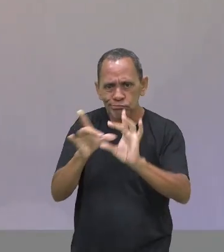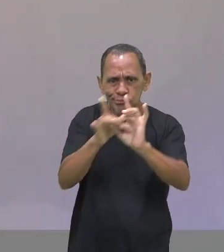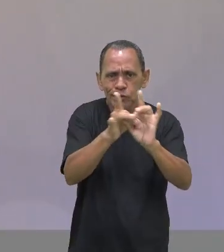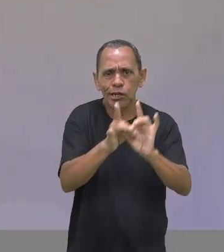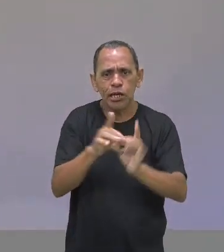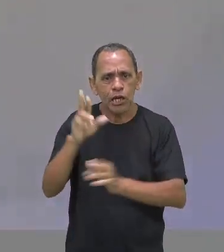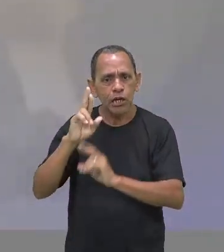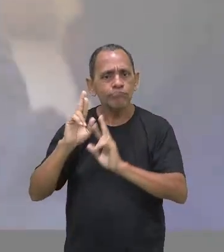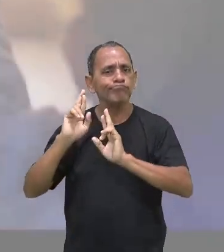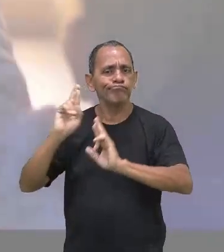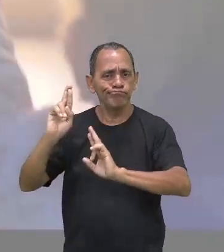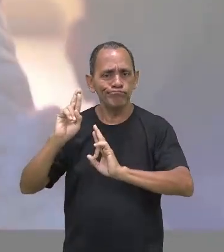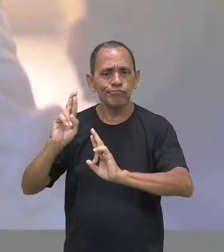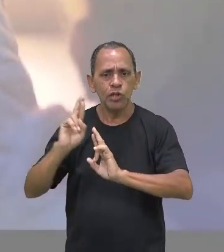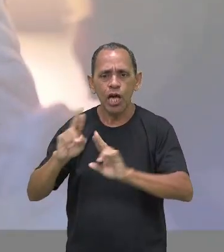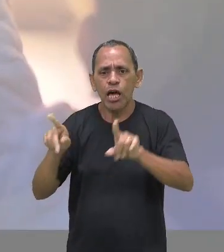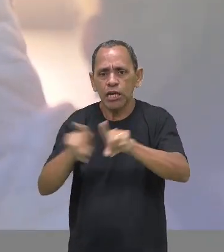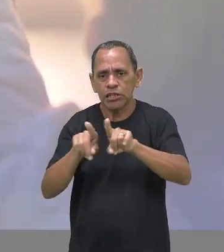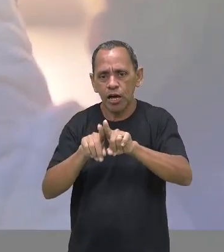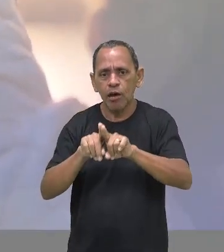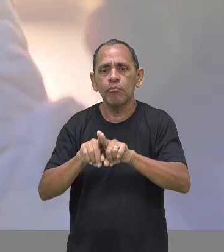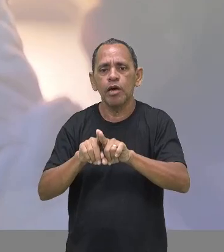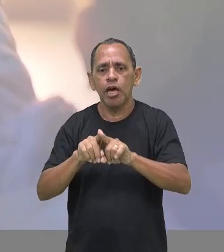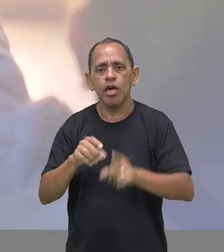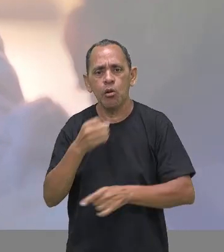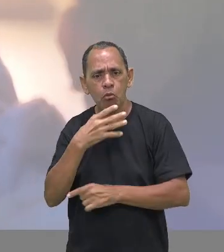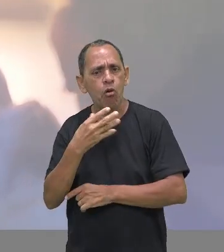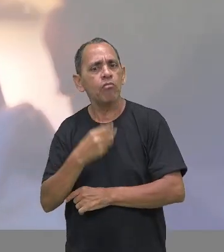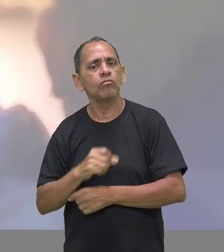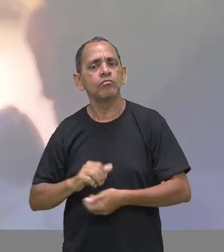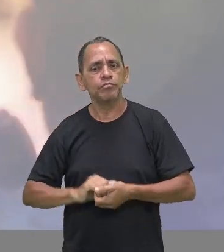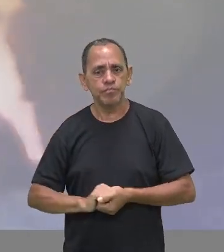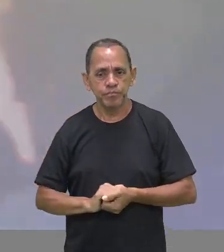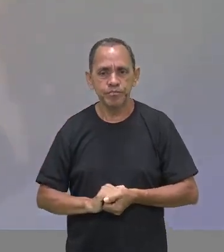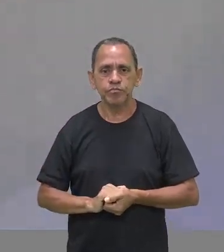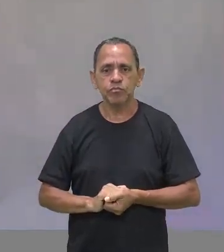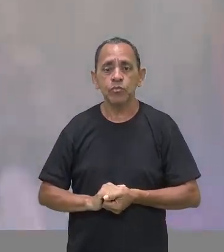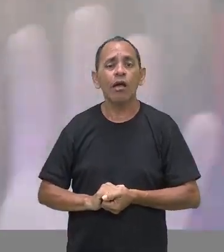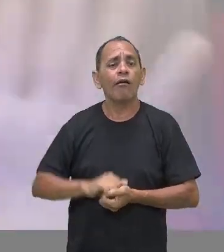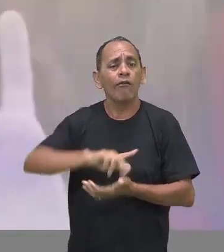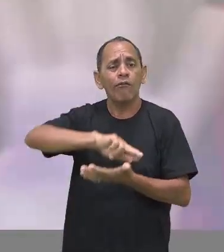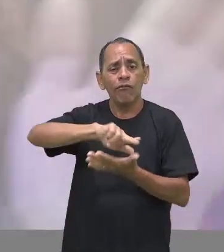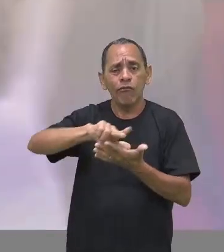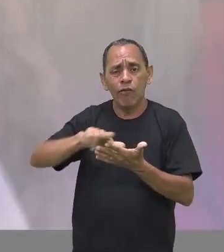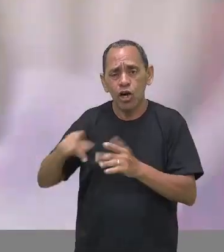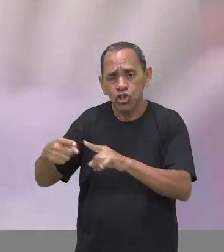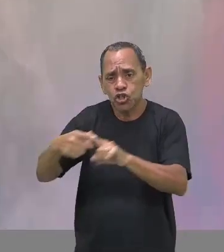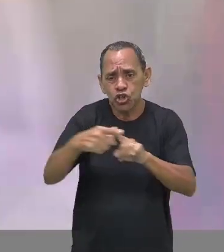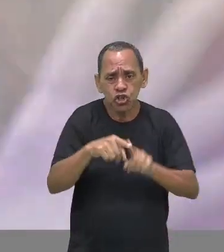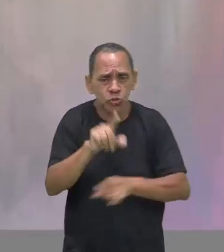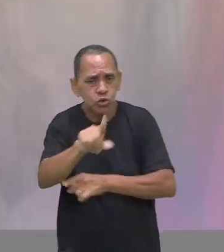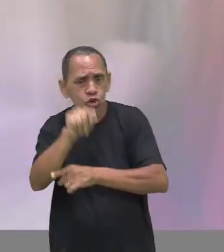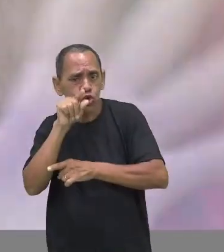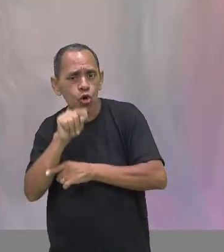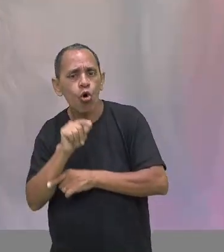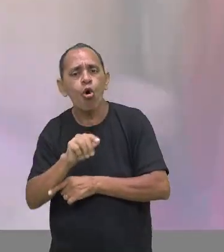esperança. Eu sou um povo de beldades, com tantas possibilidades de um país que é tão